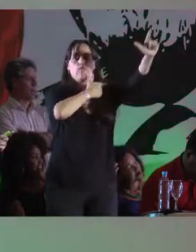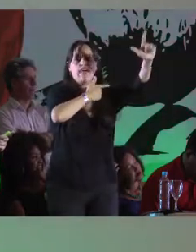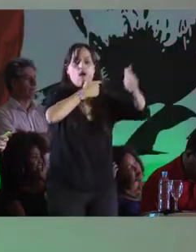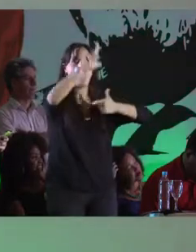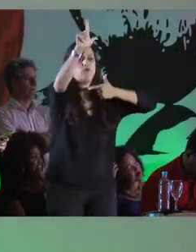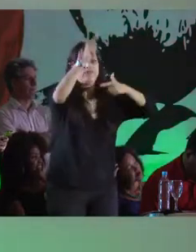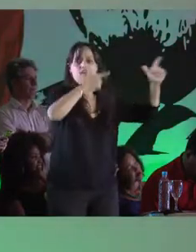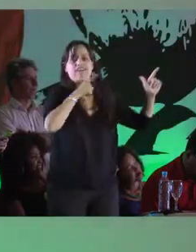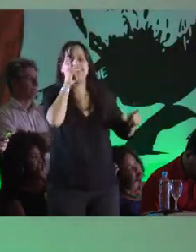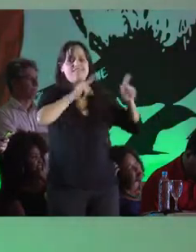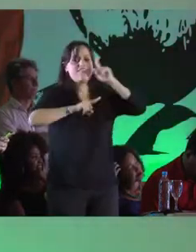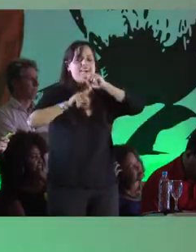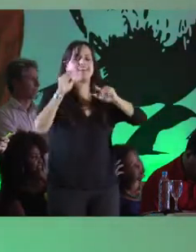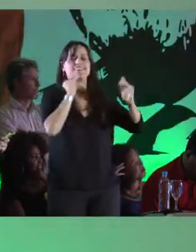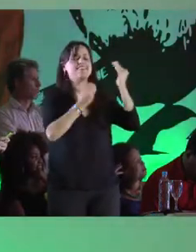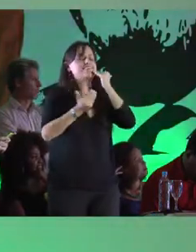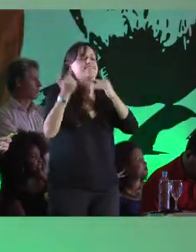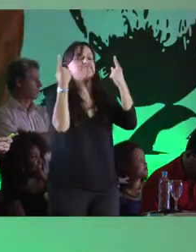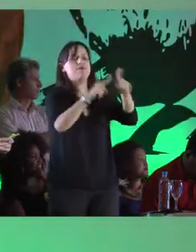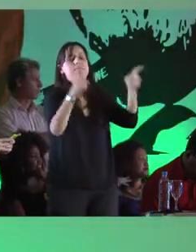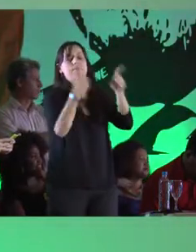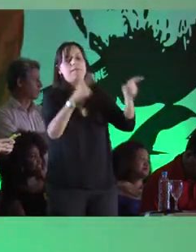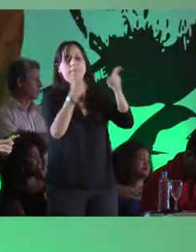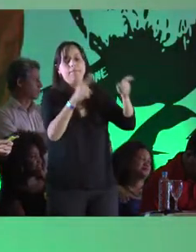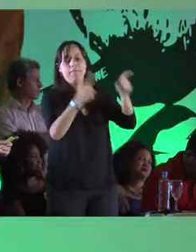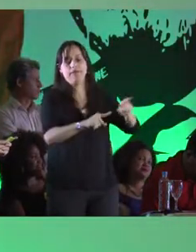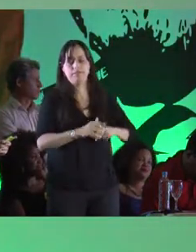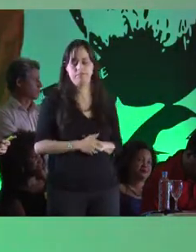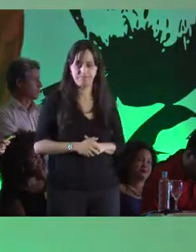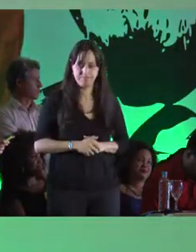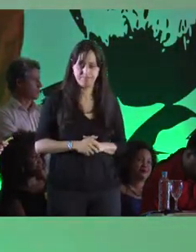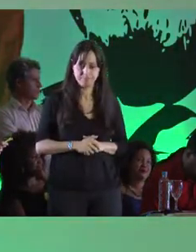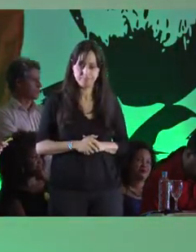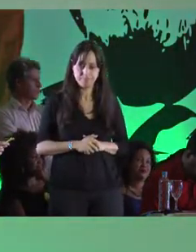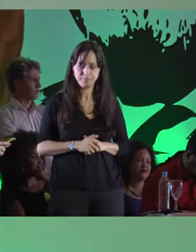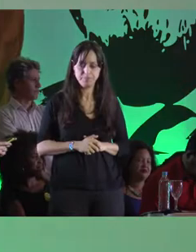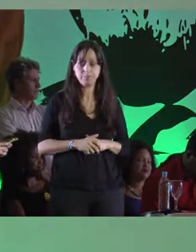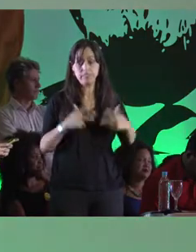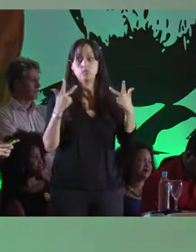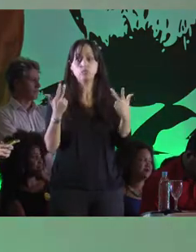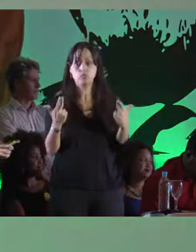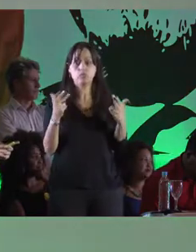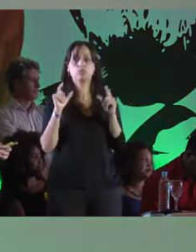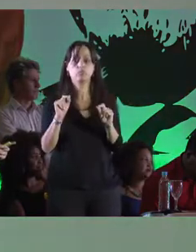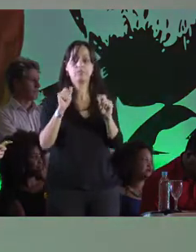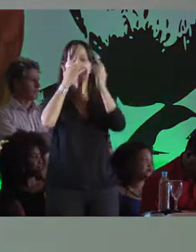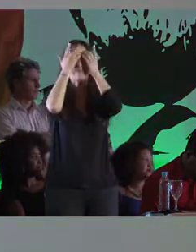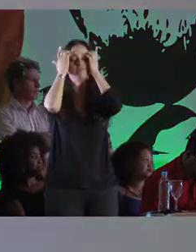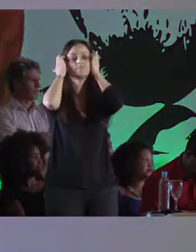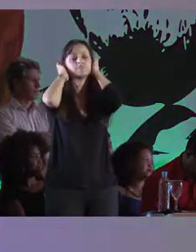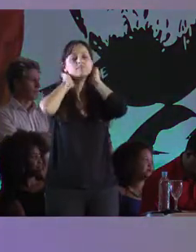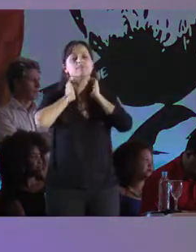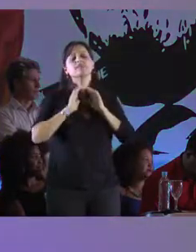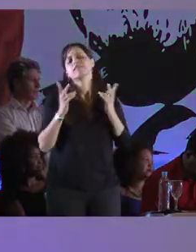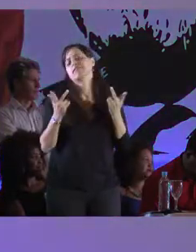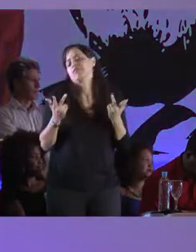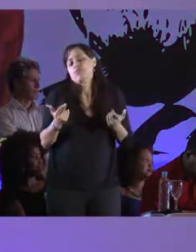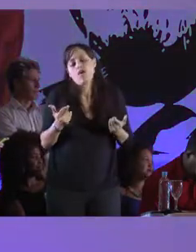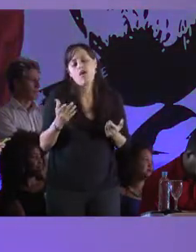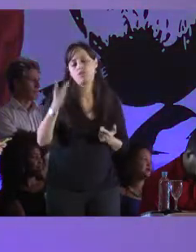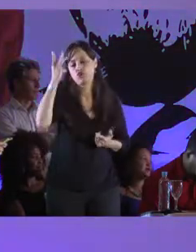defeitos das coisas boas que o PT fazia. Da mesma forma que eles fizeram com a Dilma